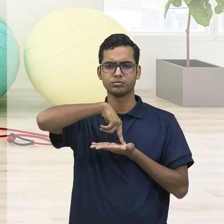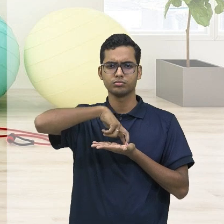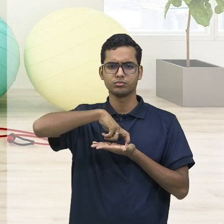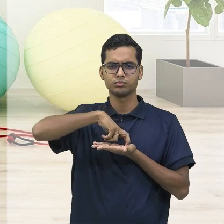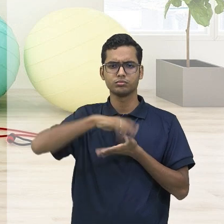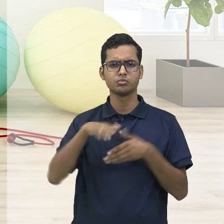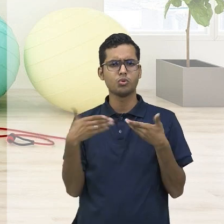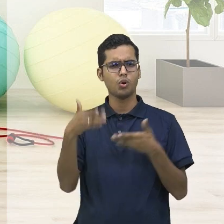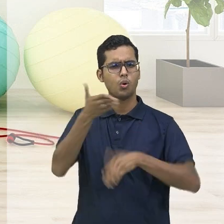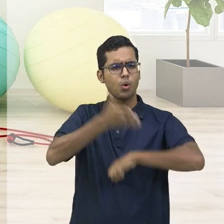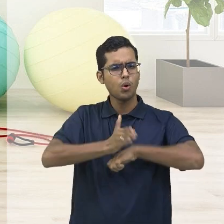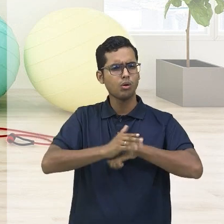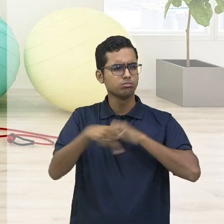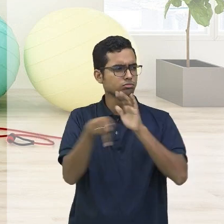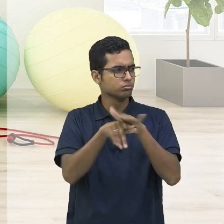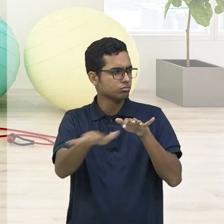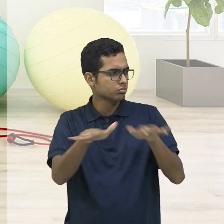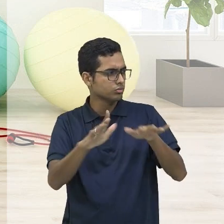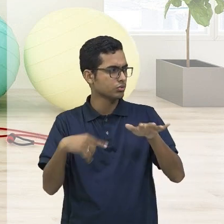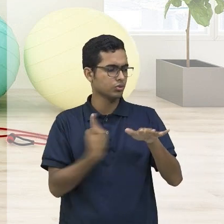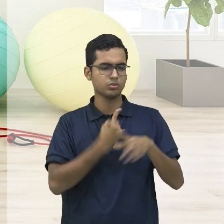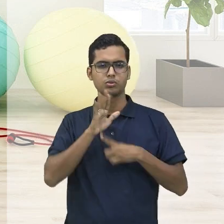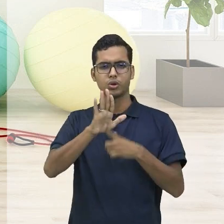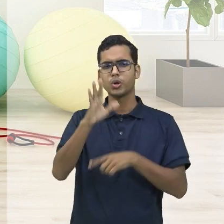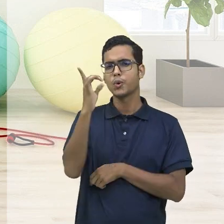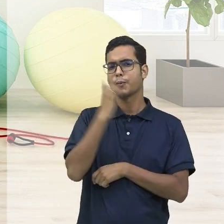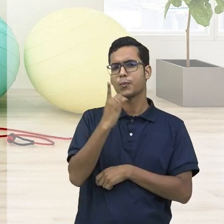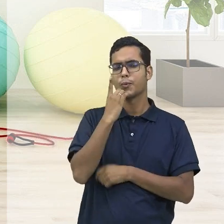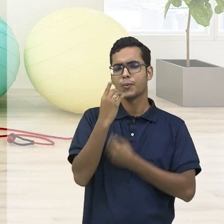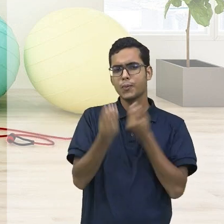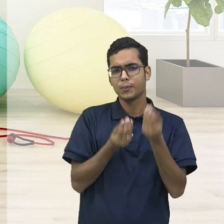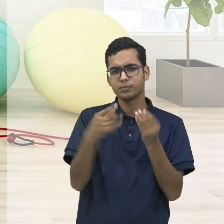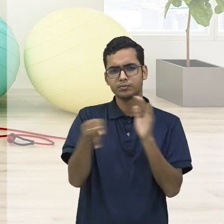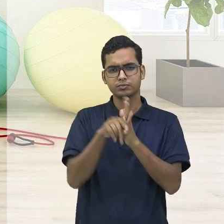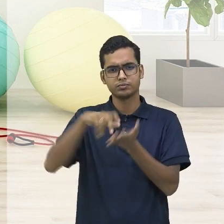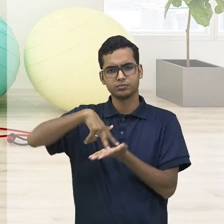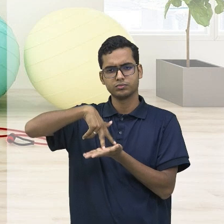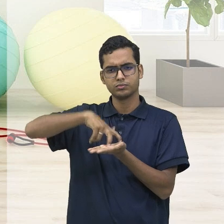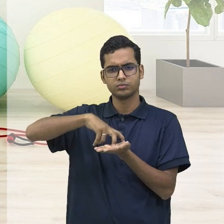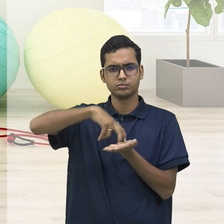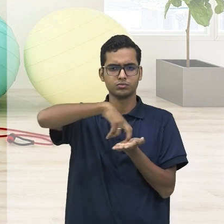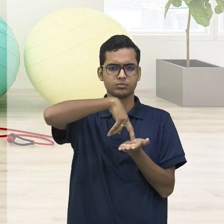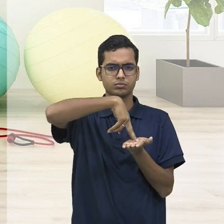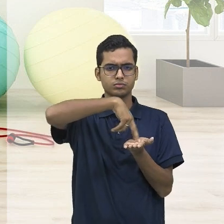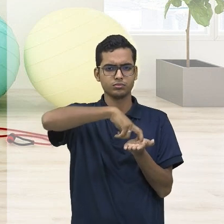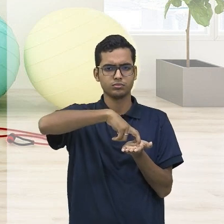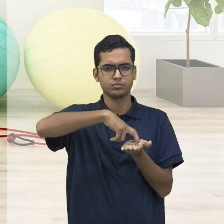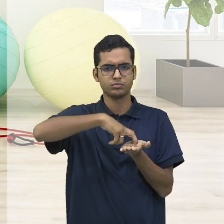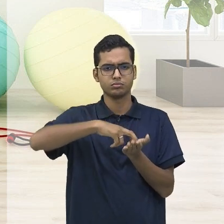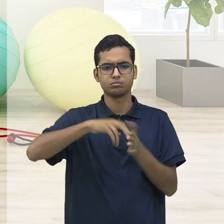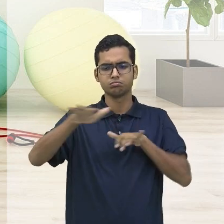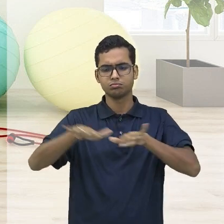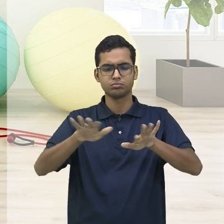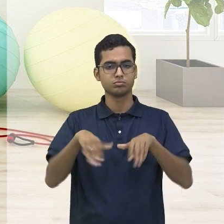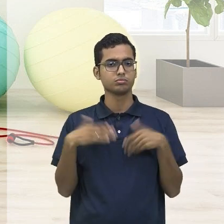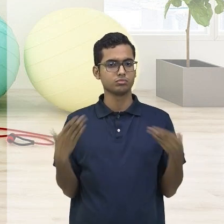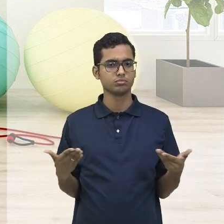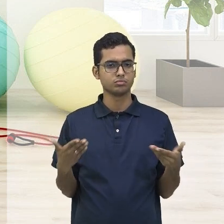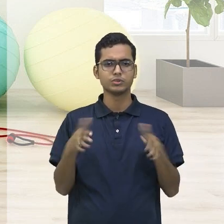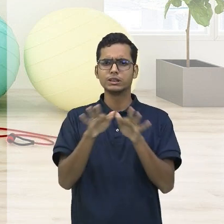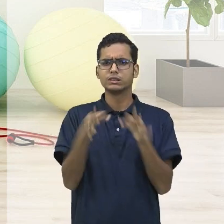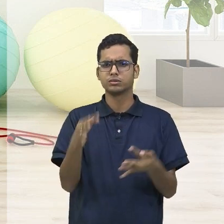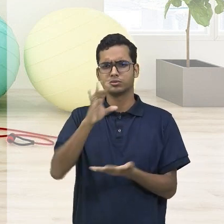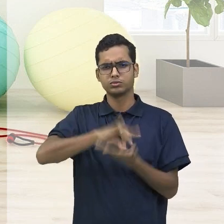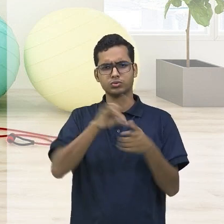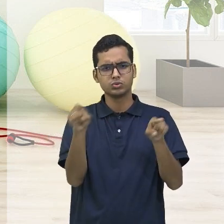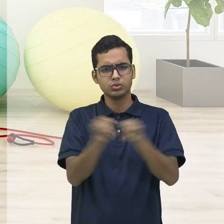no nosso dia a dia que quando vocês, poxa, agachei, qual é o movimento que vem na cabeça de vocês? É simples,